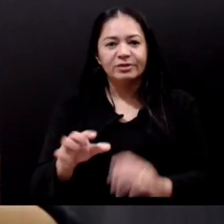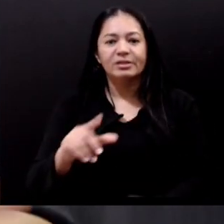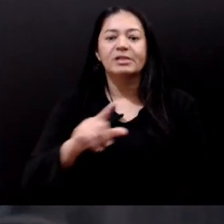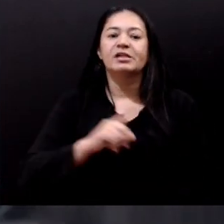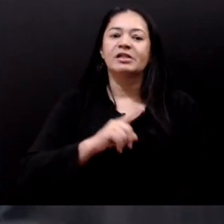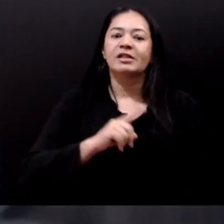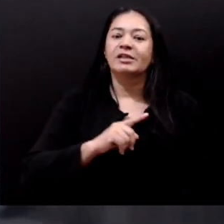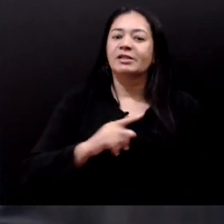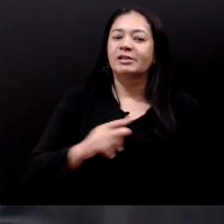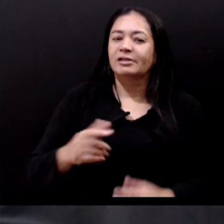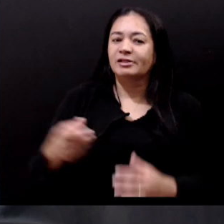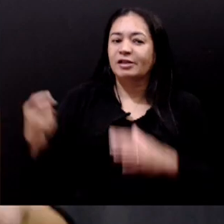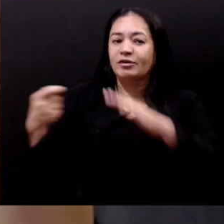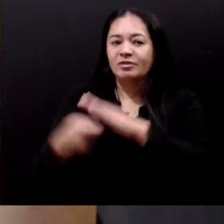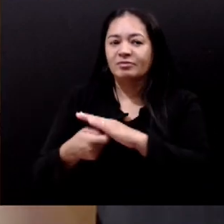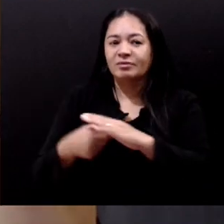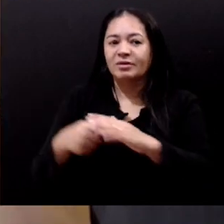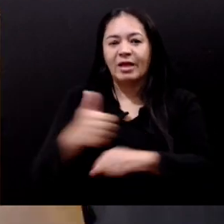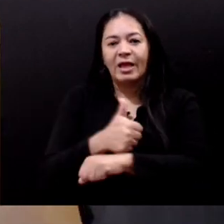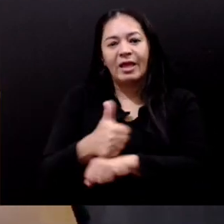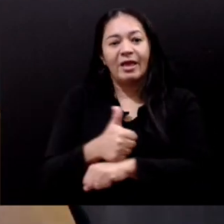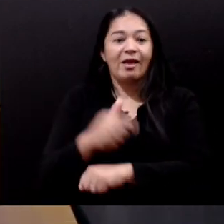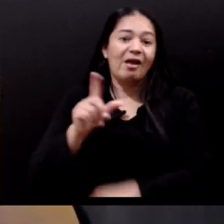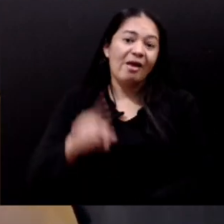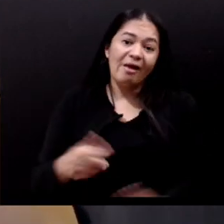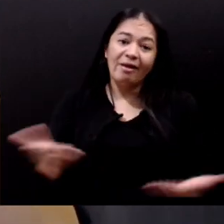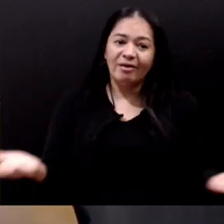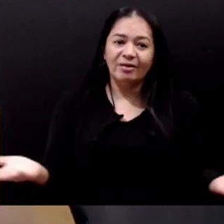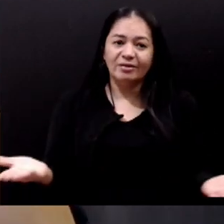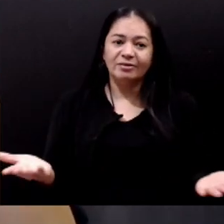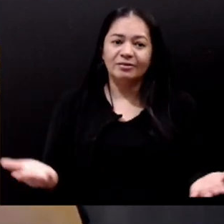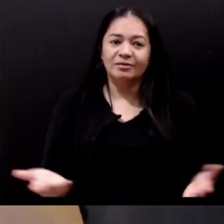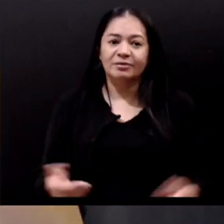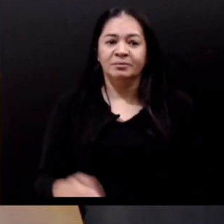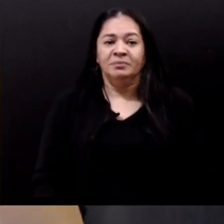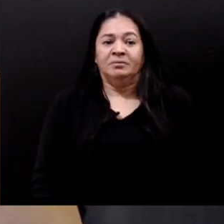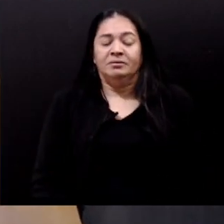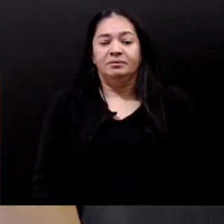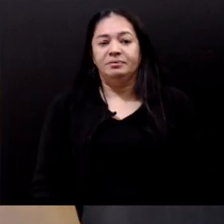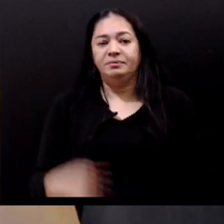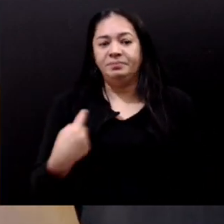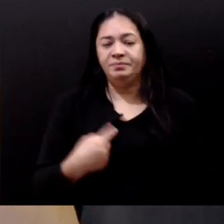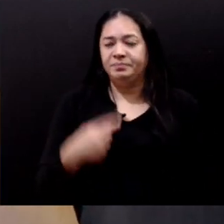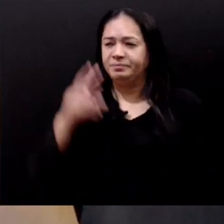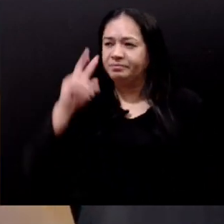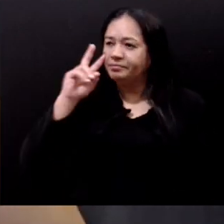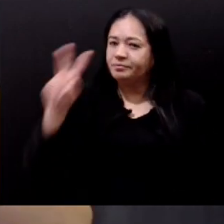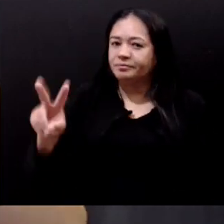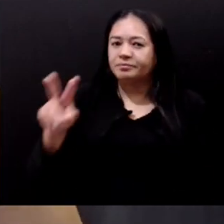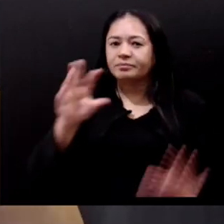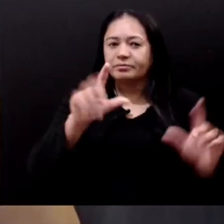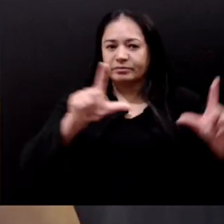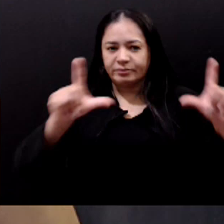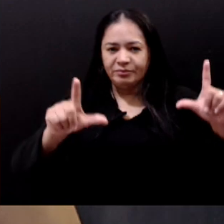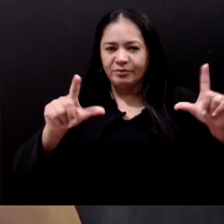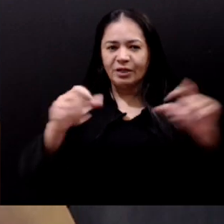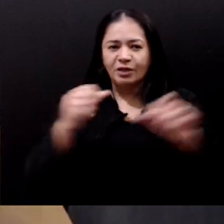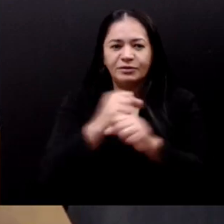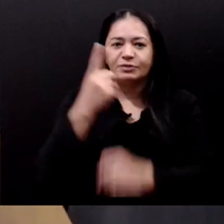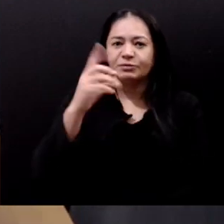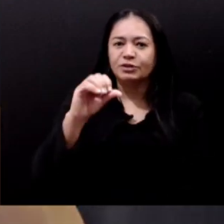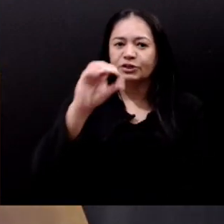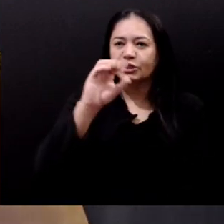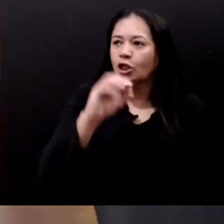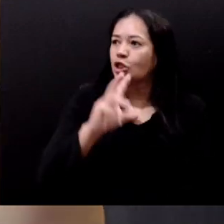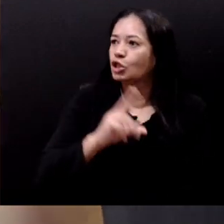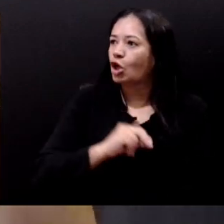uma profissão Uhum. hoje em dia. Então, igual a gente via a modelo, a atriz, lá nos anos 90, a gente falava: "Cara, olha